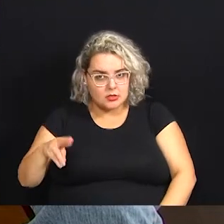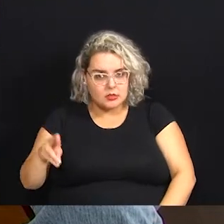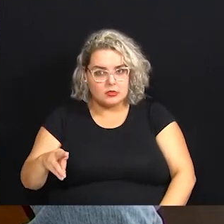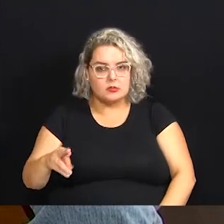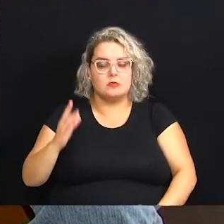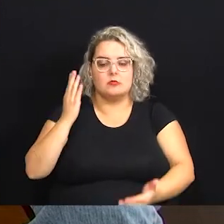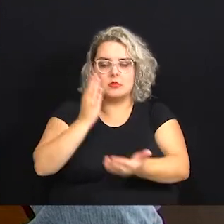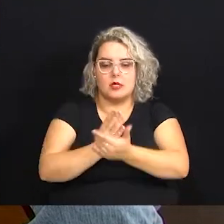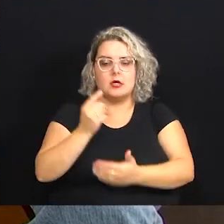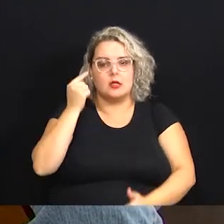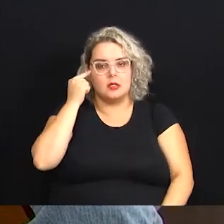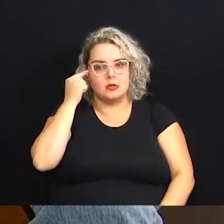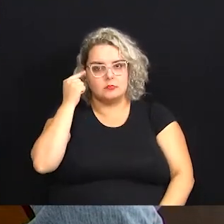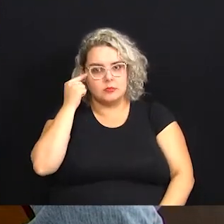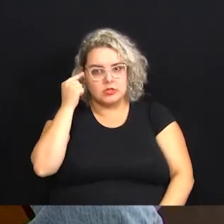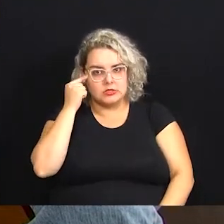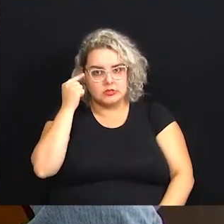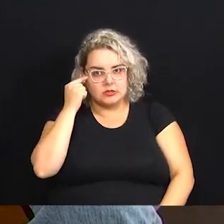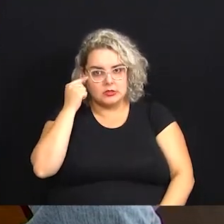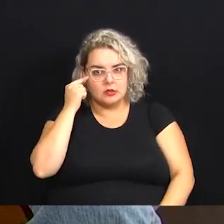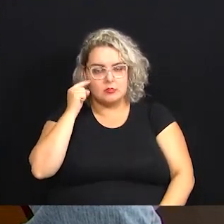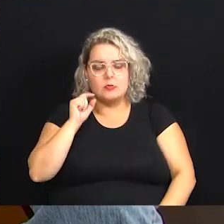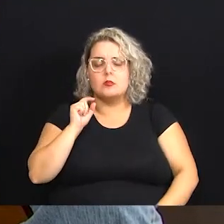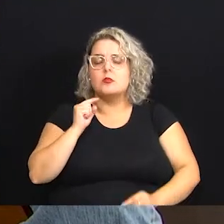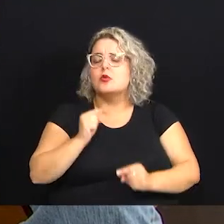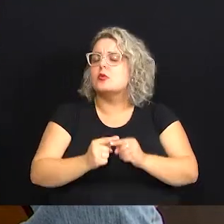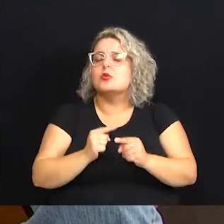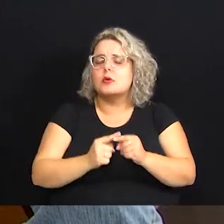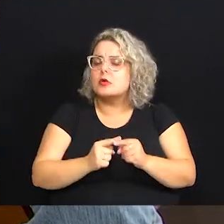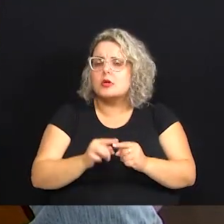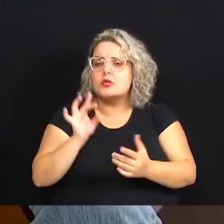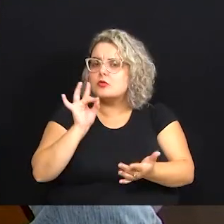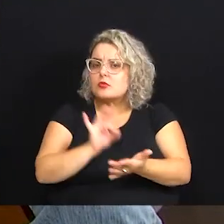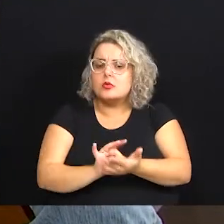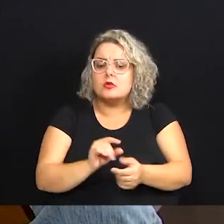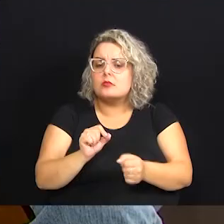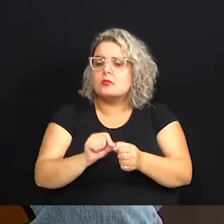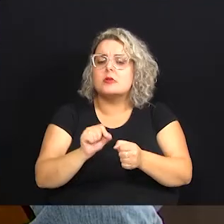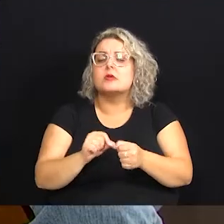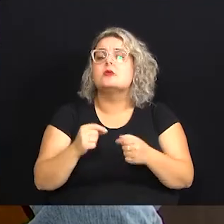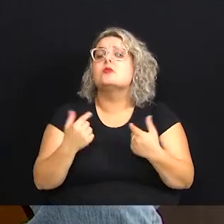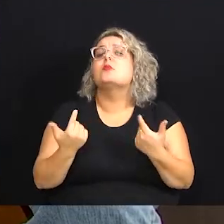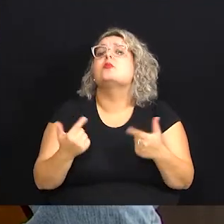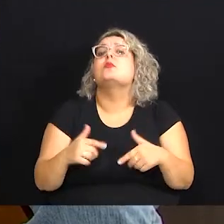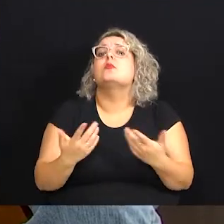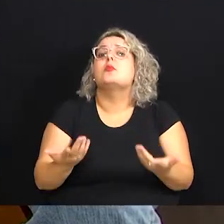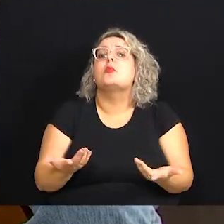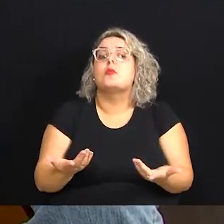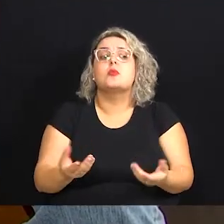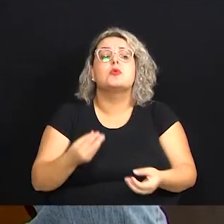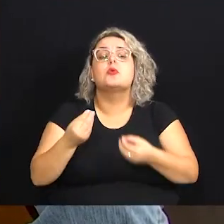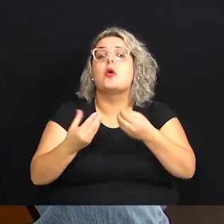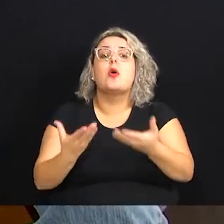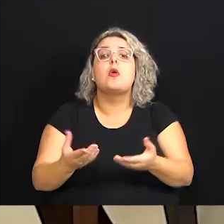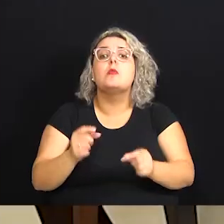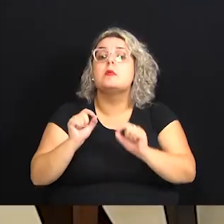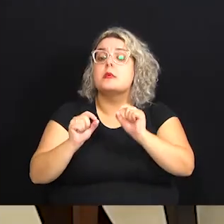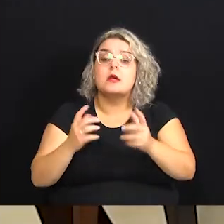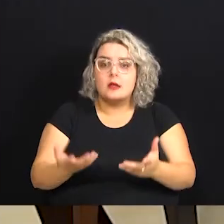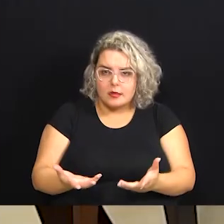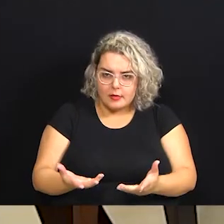precisa parar para pensar para que de fato eu estou fazendo esse seguro e para quem é esse